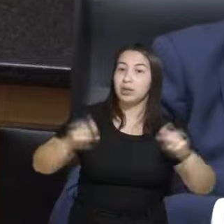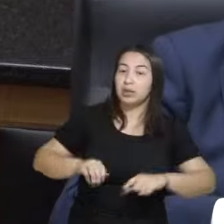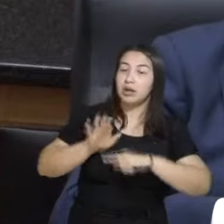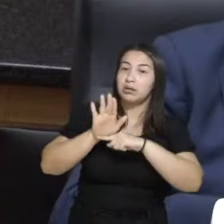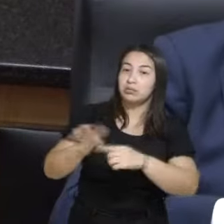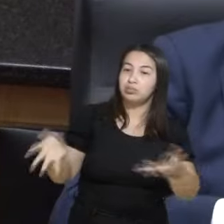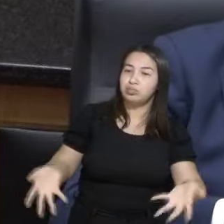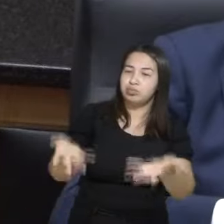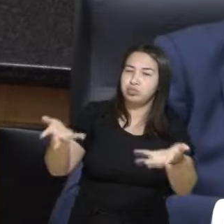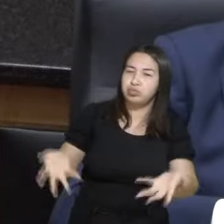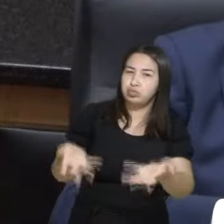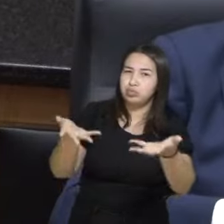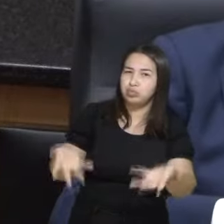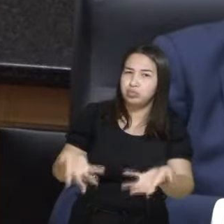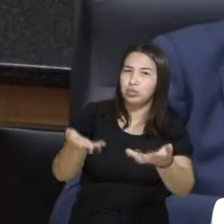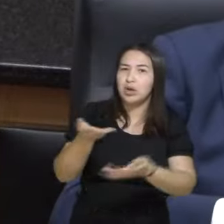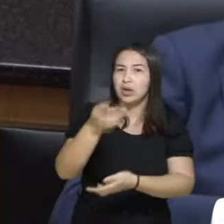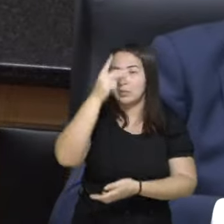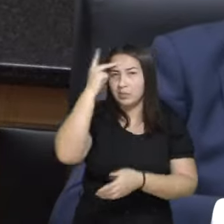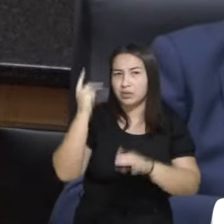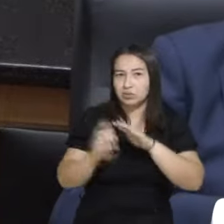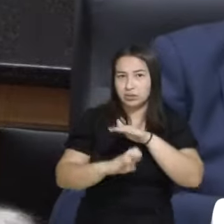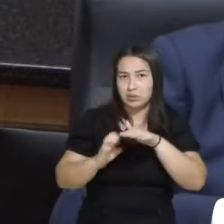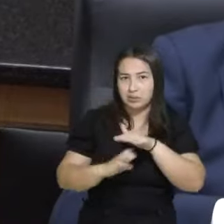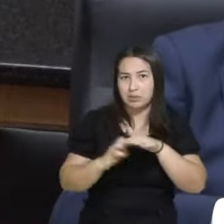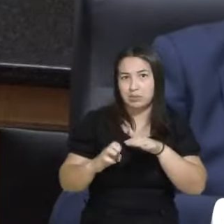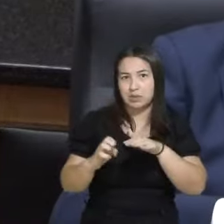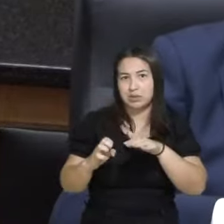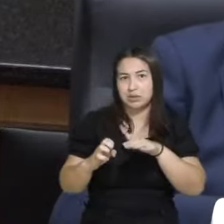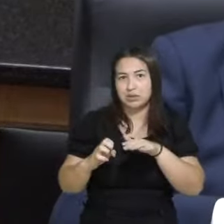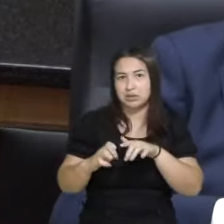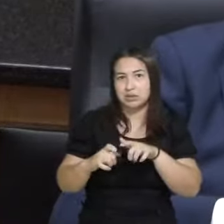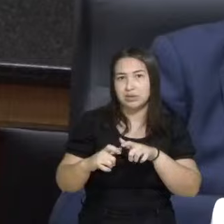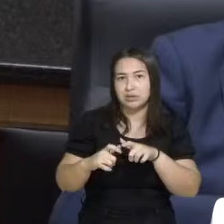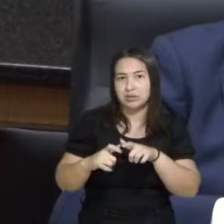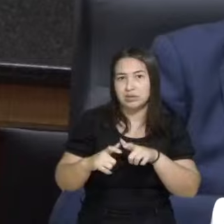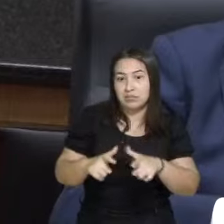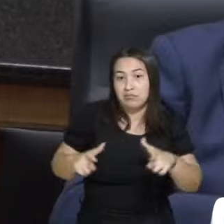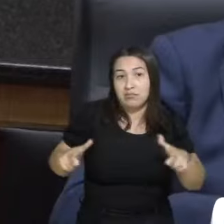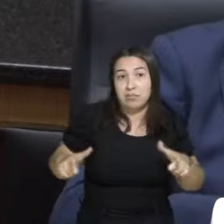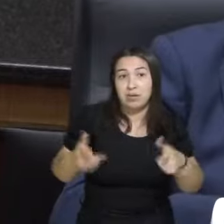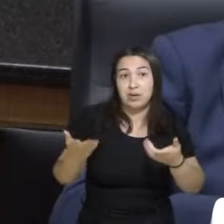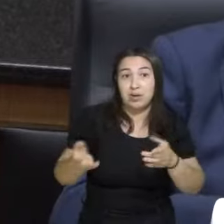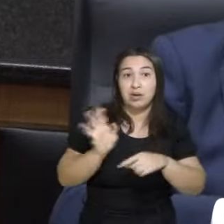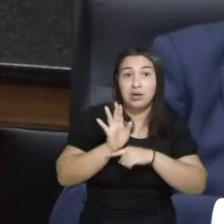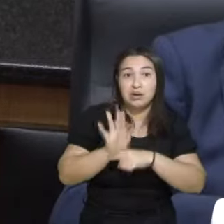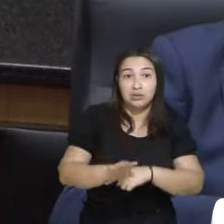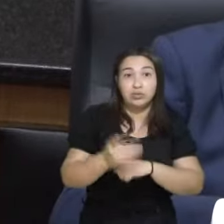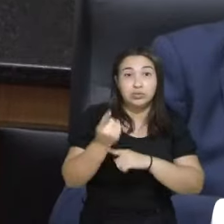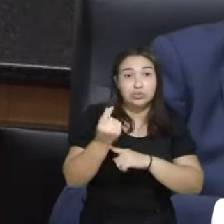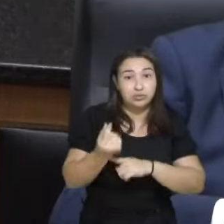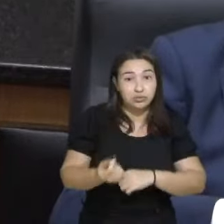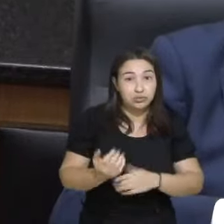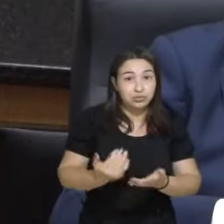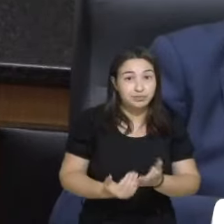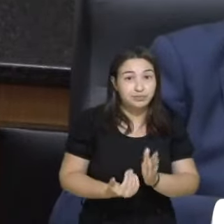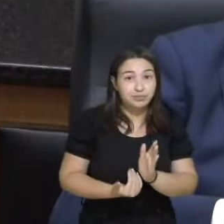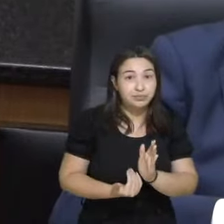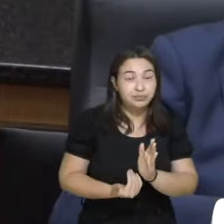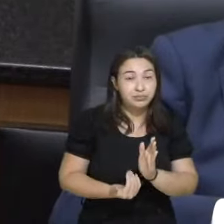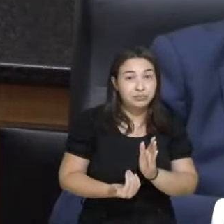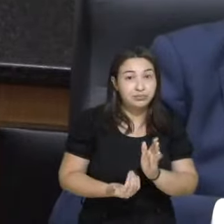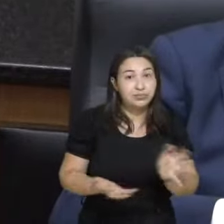fiscal para termos empresas grandes, empresas que produzem, empresas que geram renda e contribuem com o